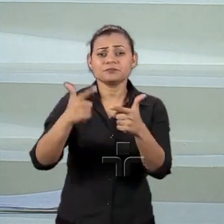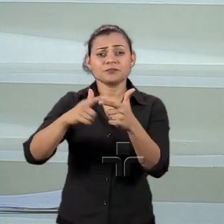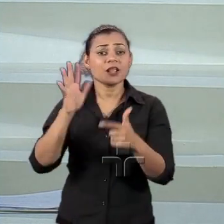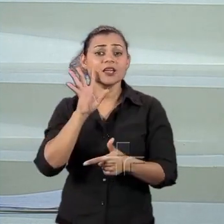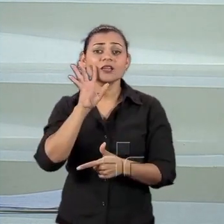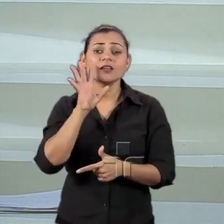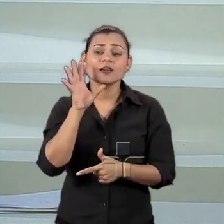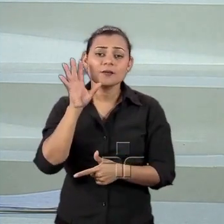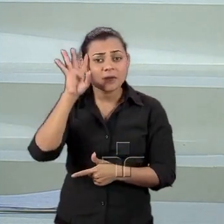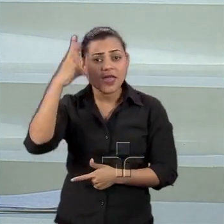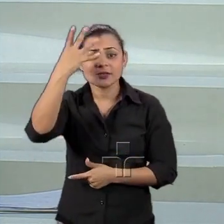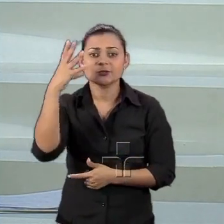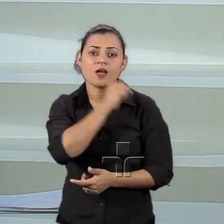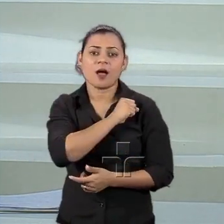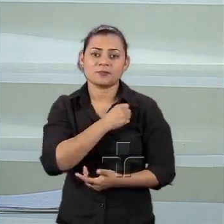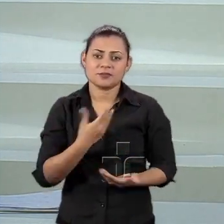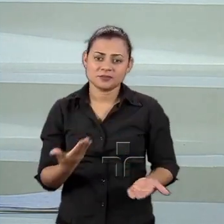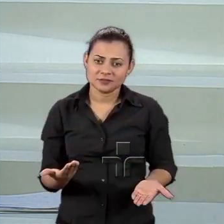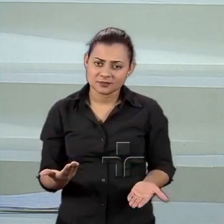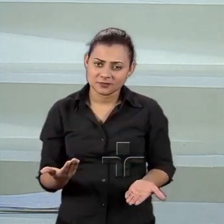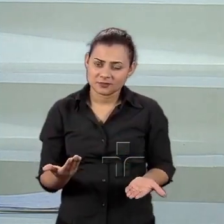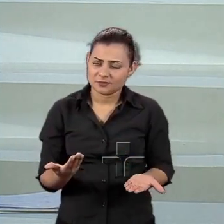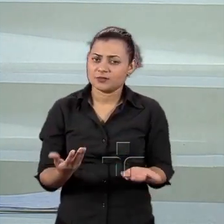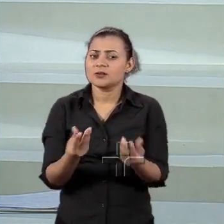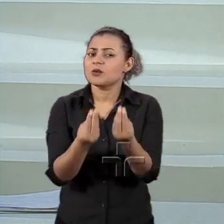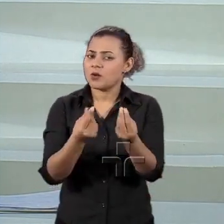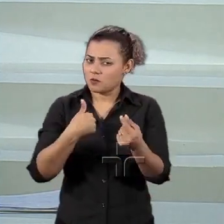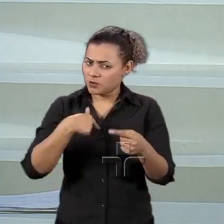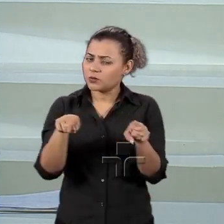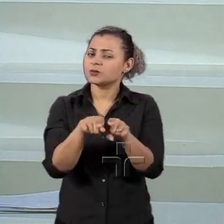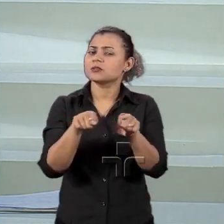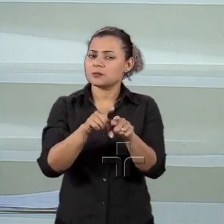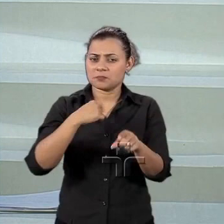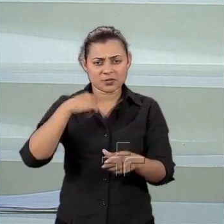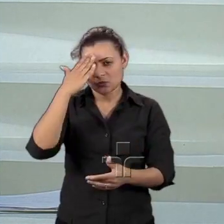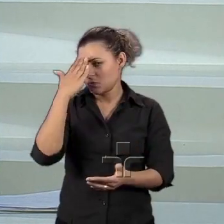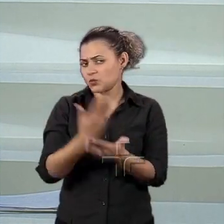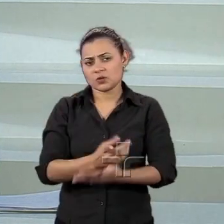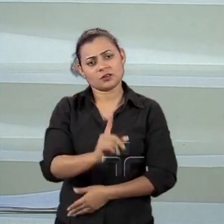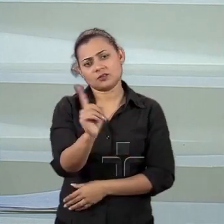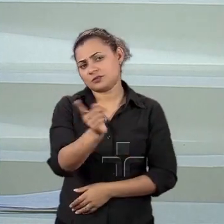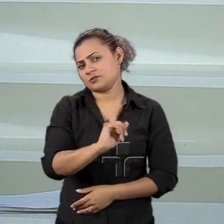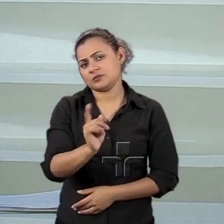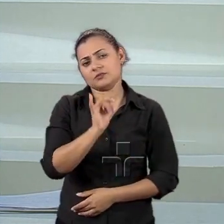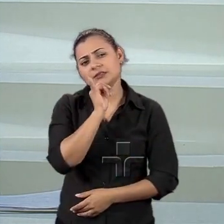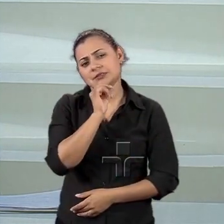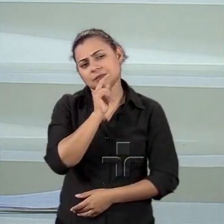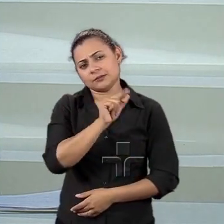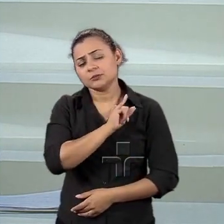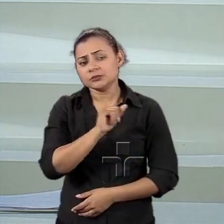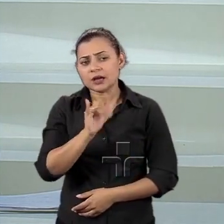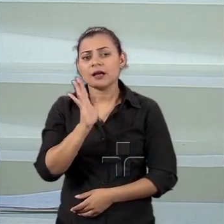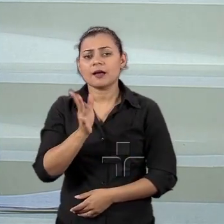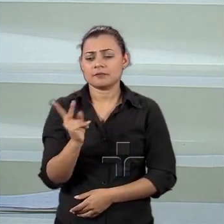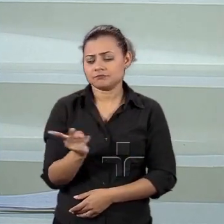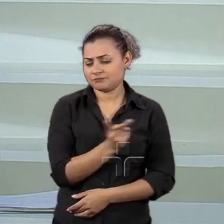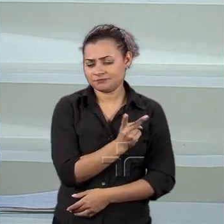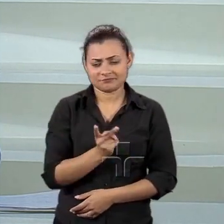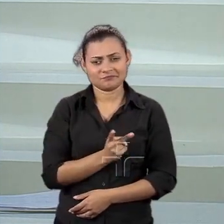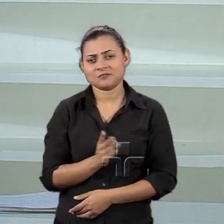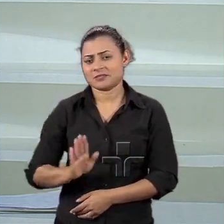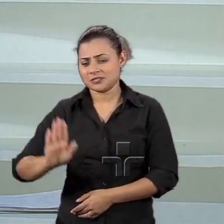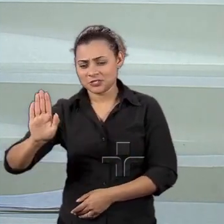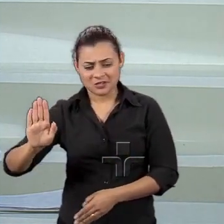precisamos fazer isso. Agora, eu também não acredito, né, que esses dois, se tivermos